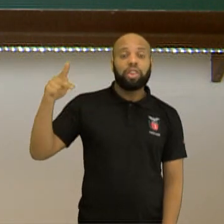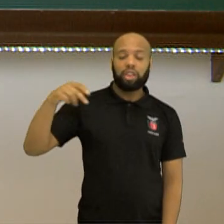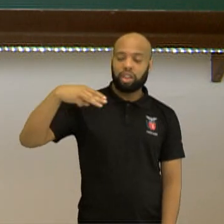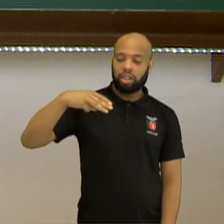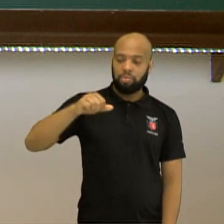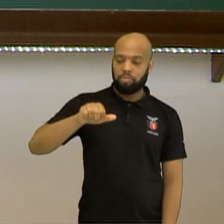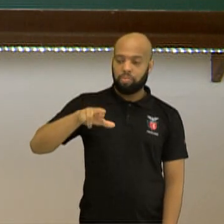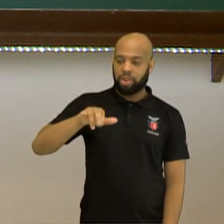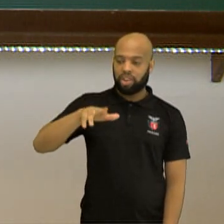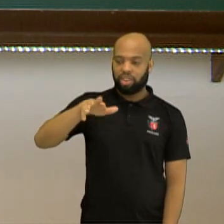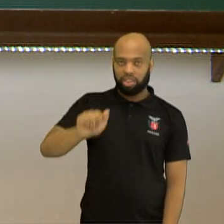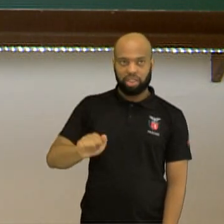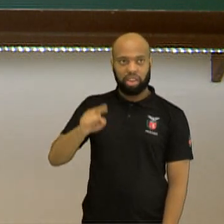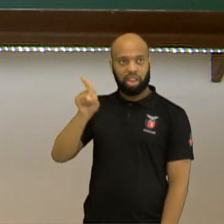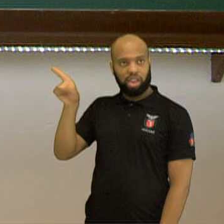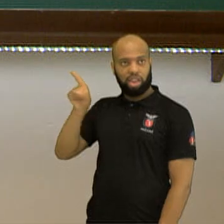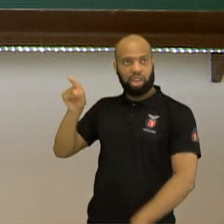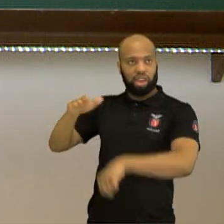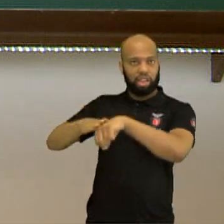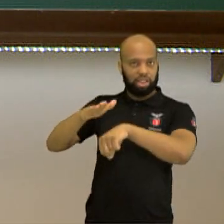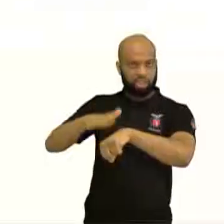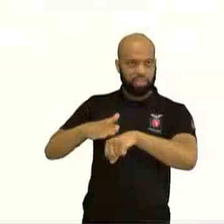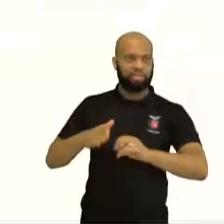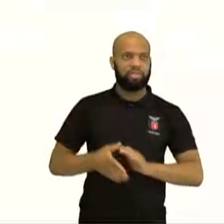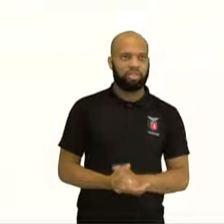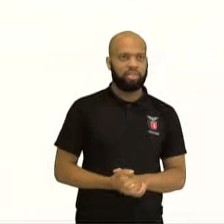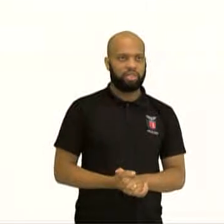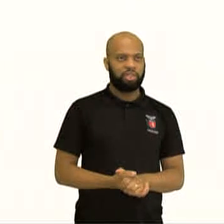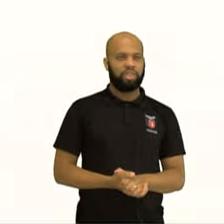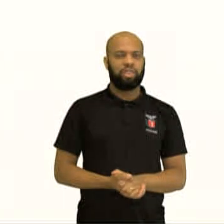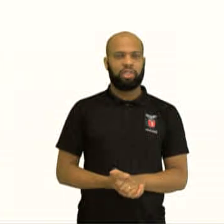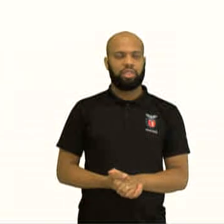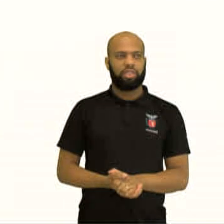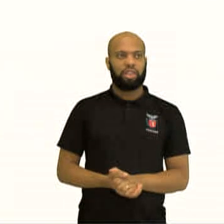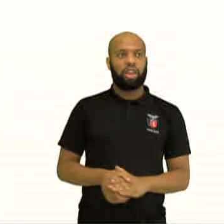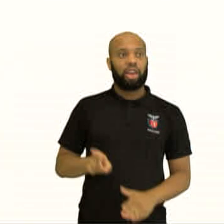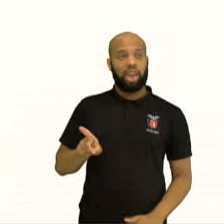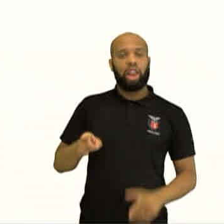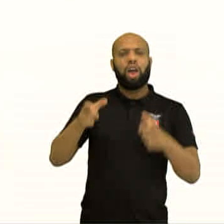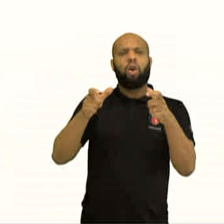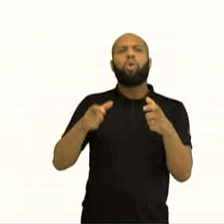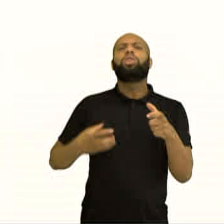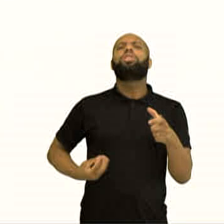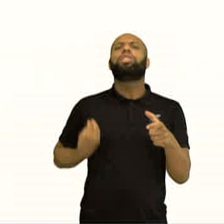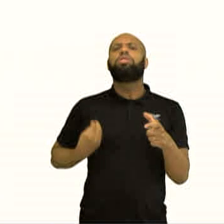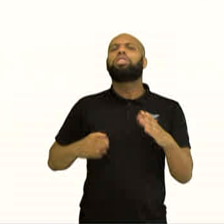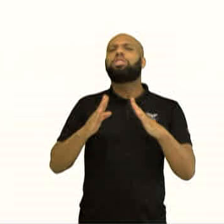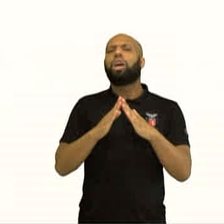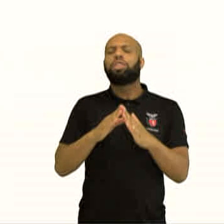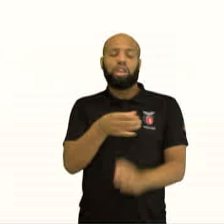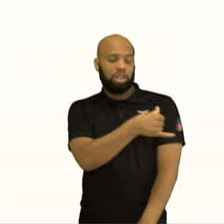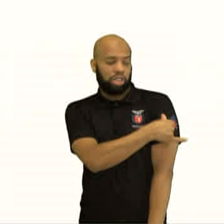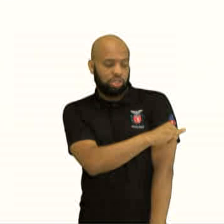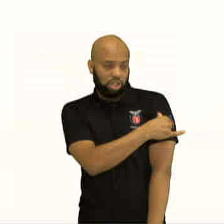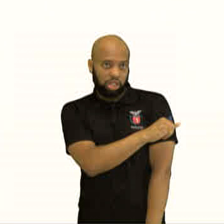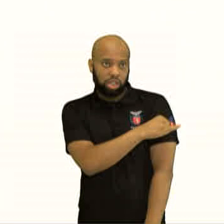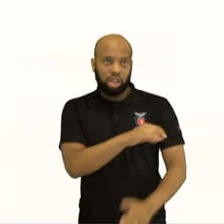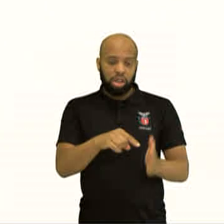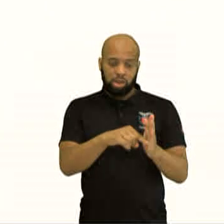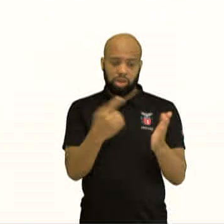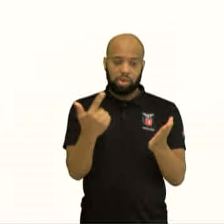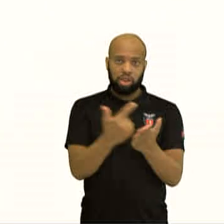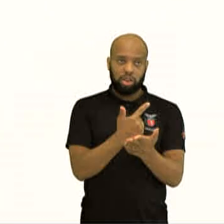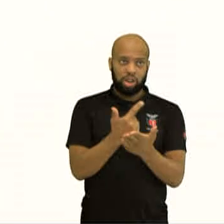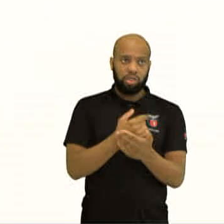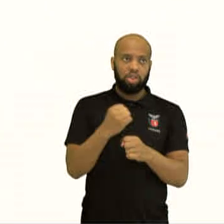marinacolassante.com, a própria Marina. Então, ela vive no Rio de Janeiro, né? Seu primeiro livro é